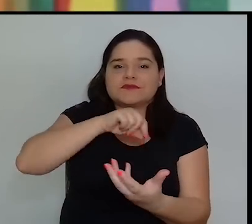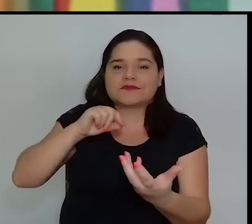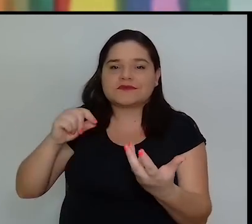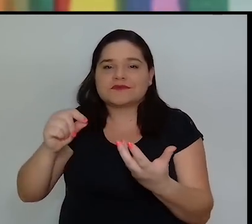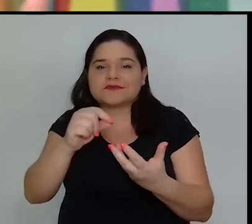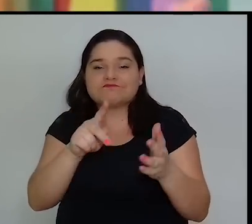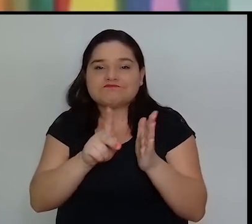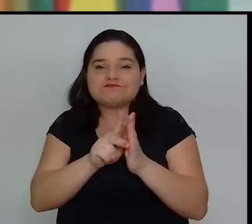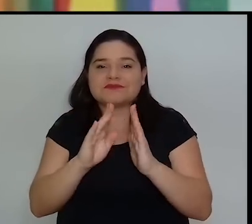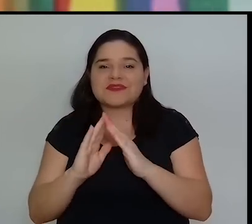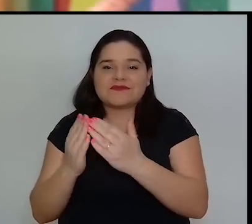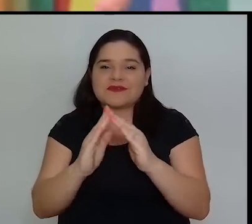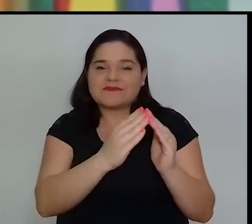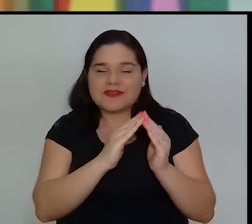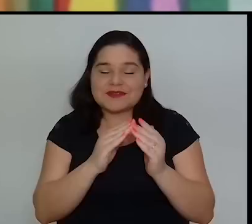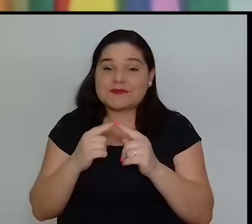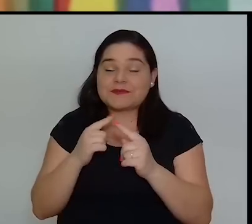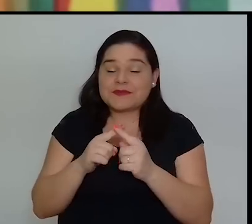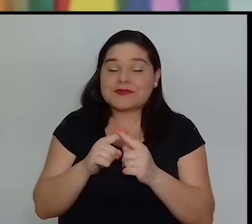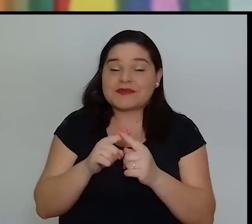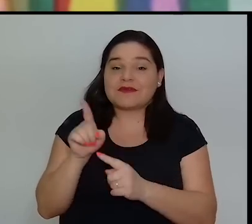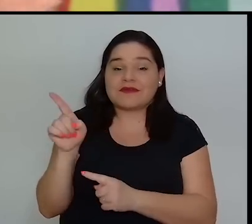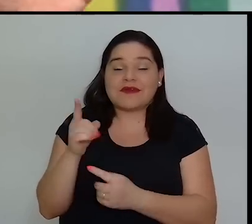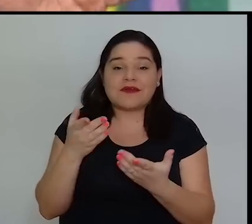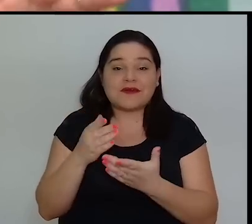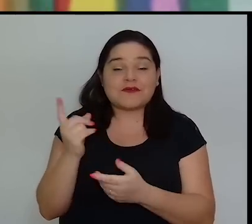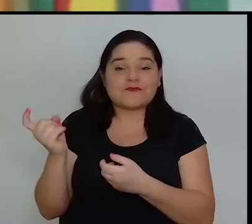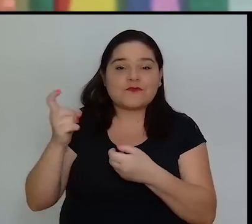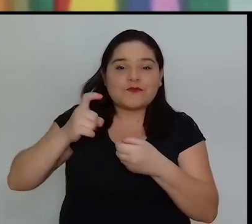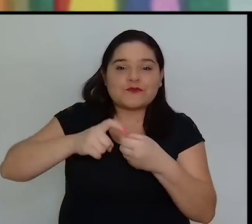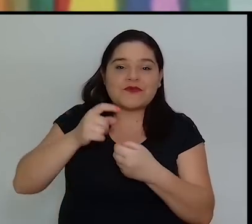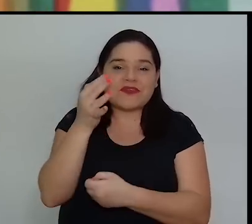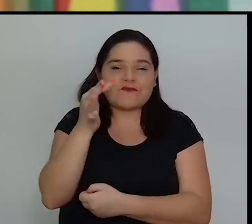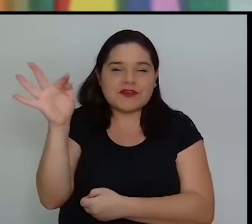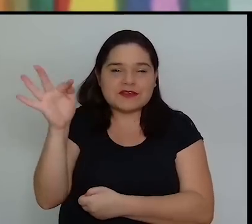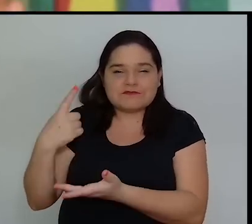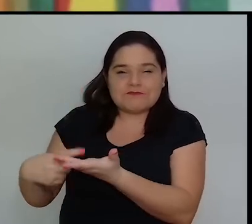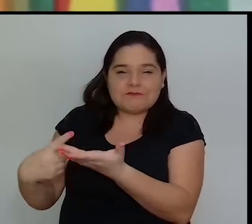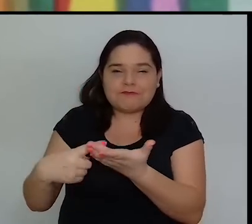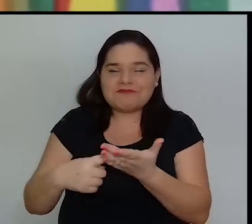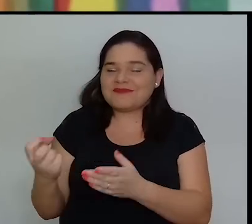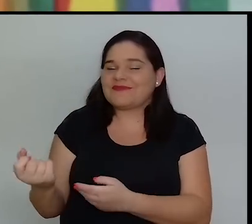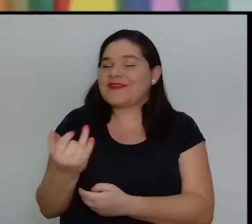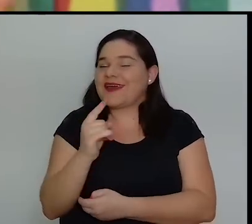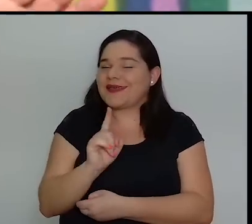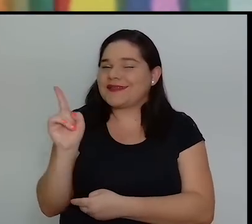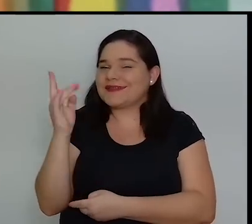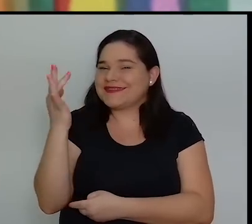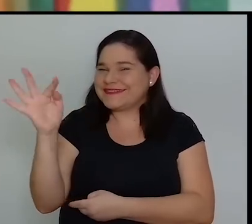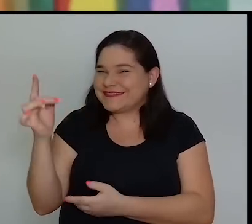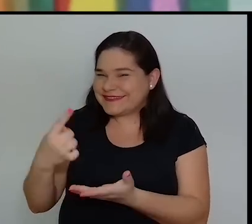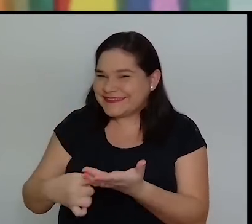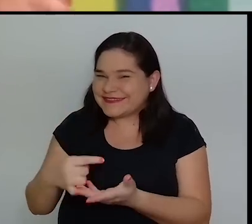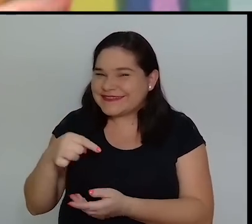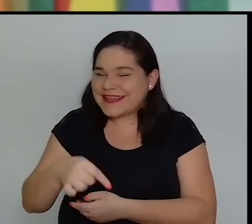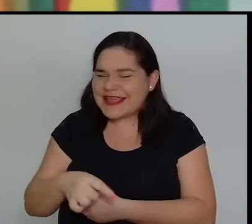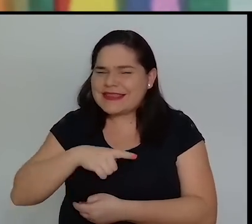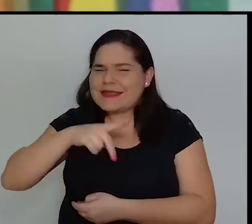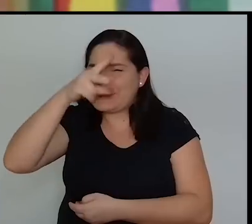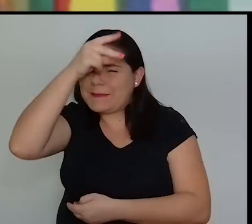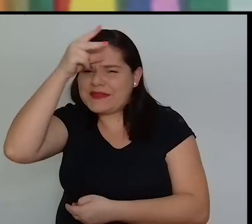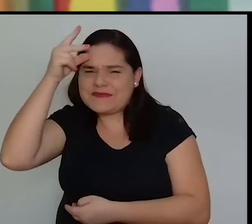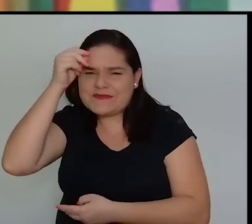que o Celso acabou de voltar da França já fez acordo com metade da França né vai ter Prefeito